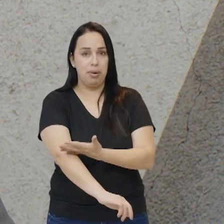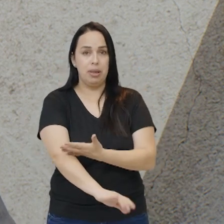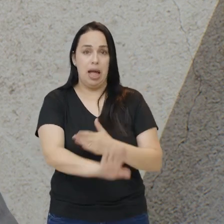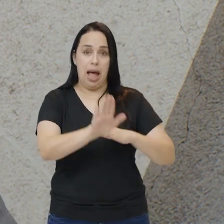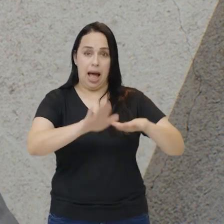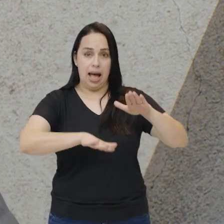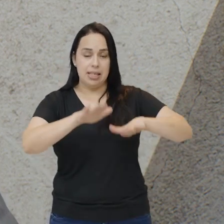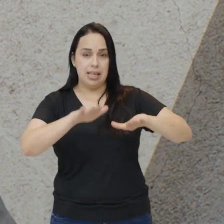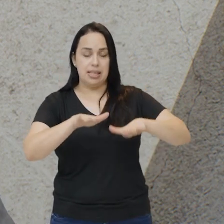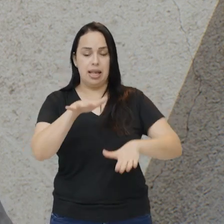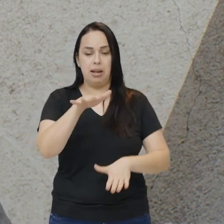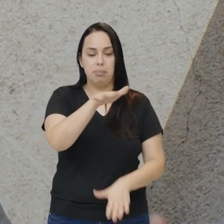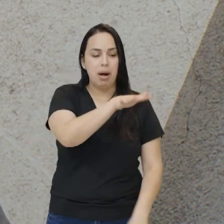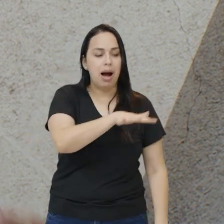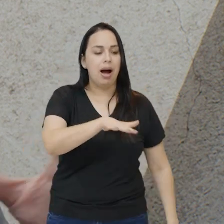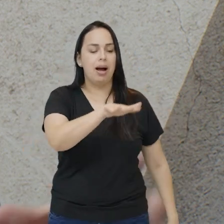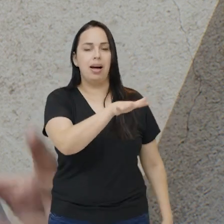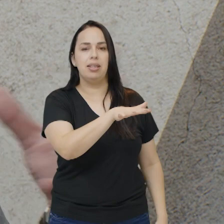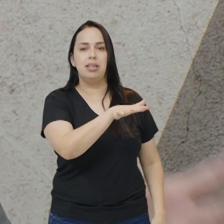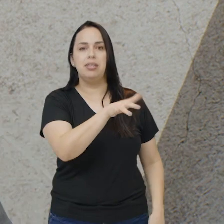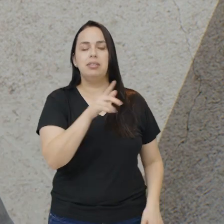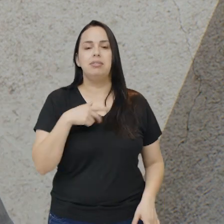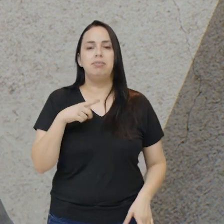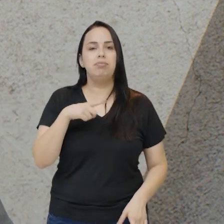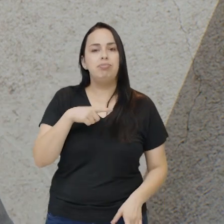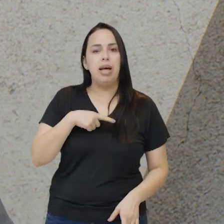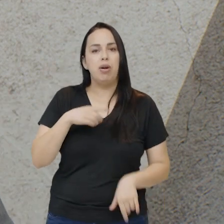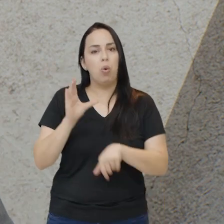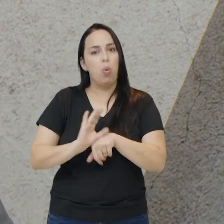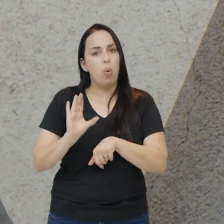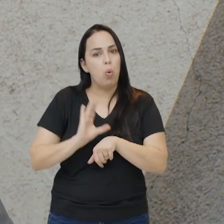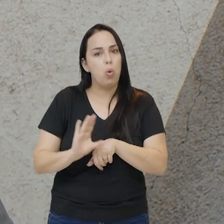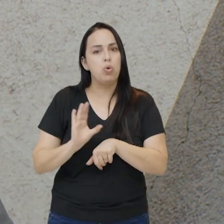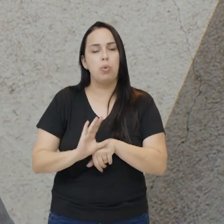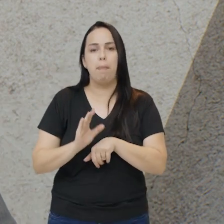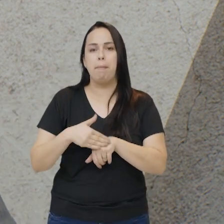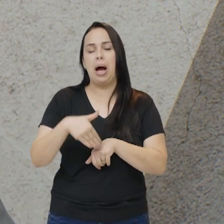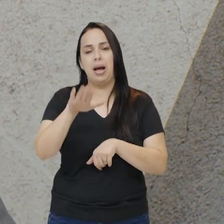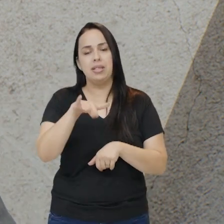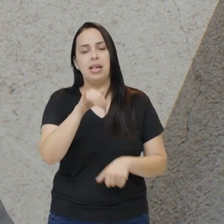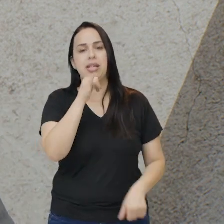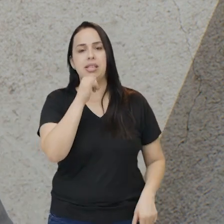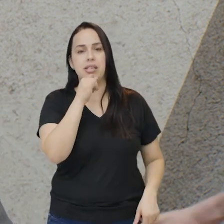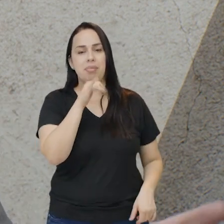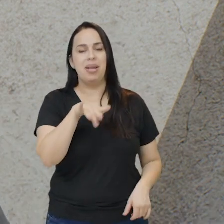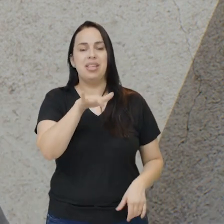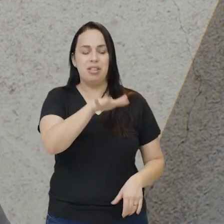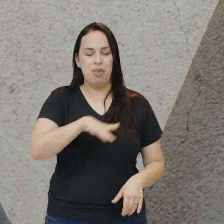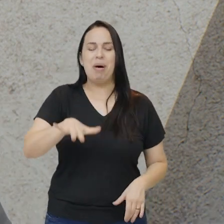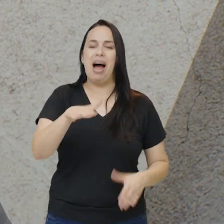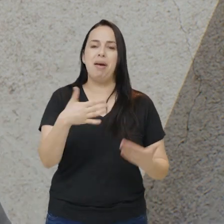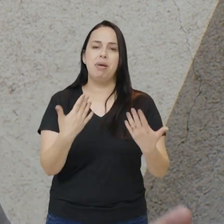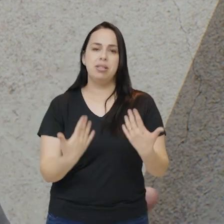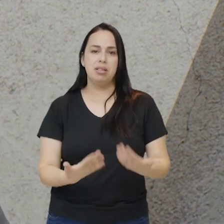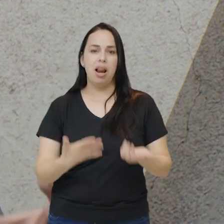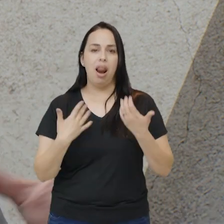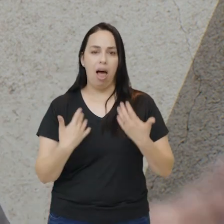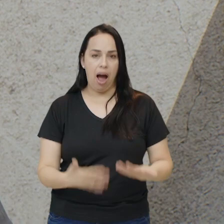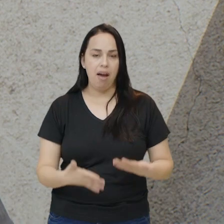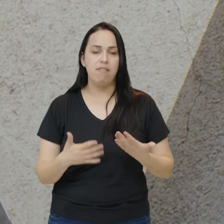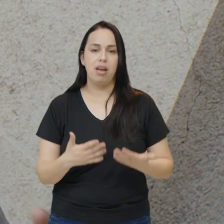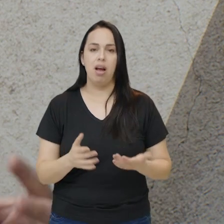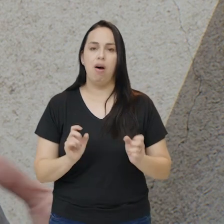de um determinado setor ter uma reciclagem muito maior do que outro, né? Se é um setor mais light, vamos dizer assim, né, em termos